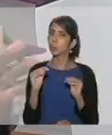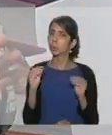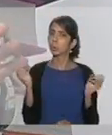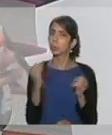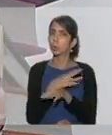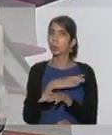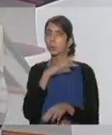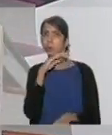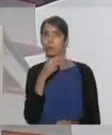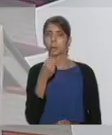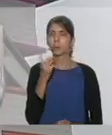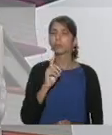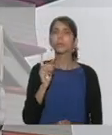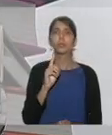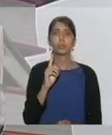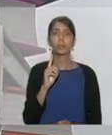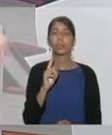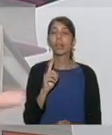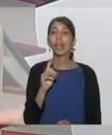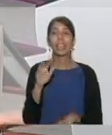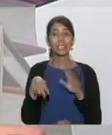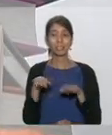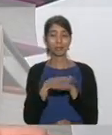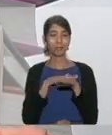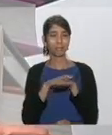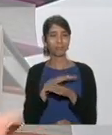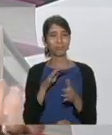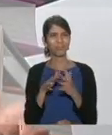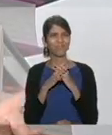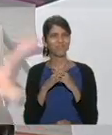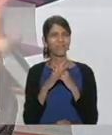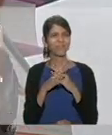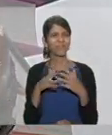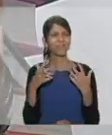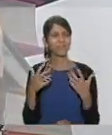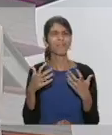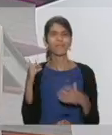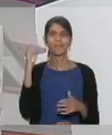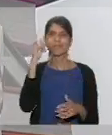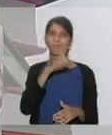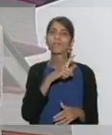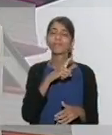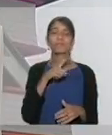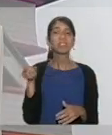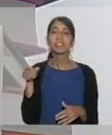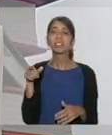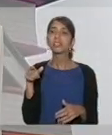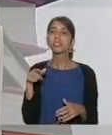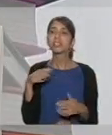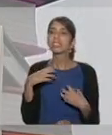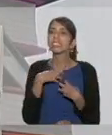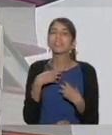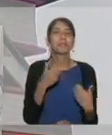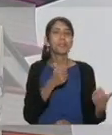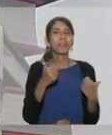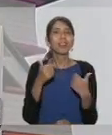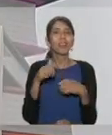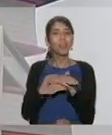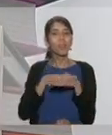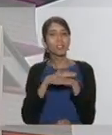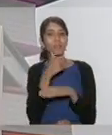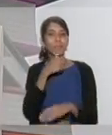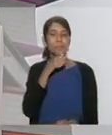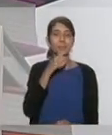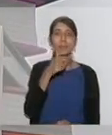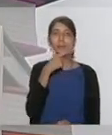bom, ninguém é totalmente mal. Assuntos que são complicados, chatos, até difíceis, sem graças, eles não têm conforto assim, em